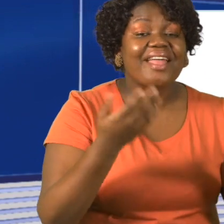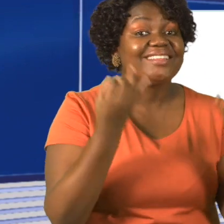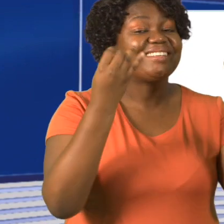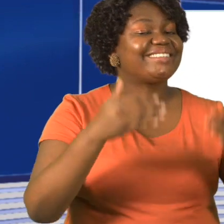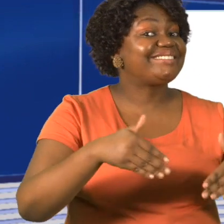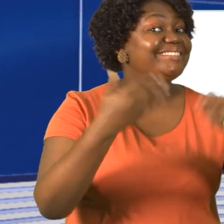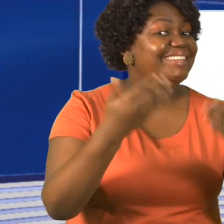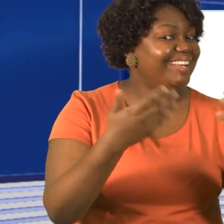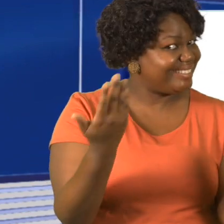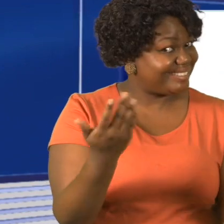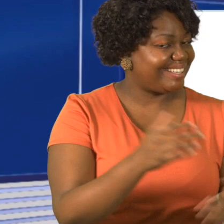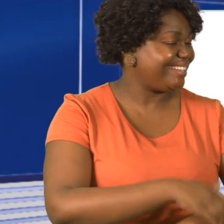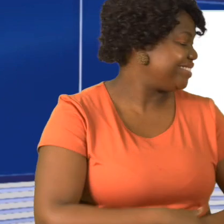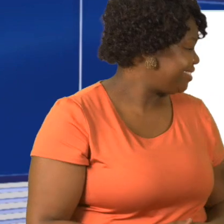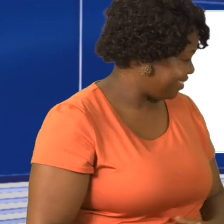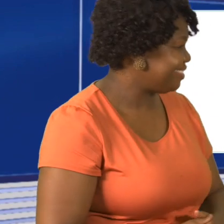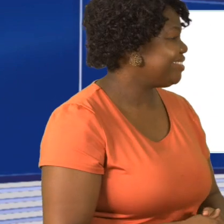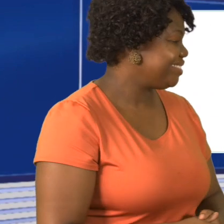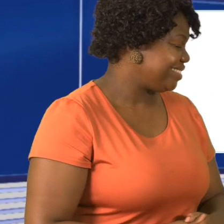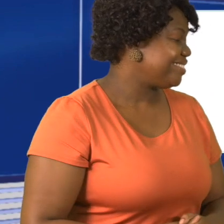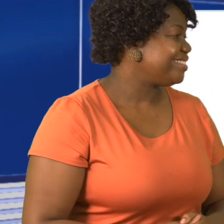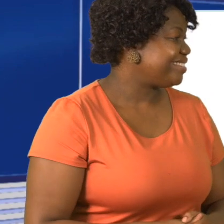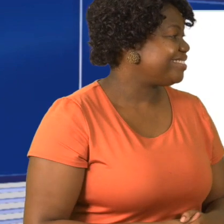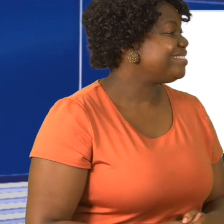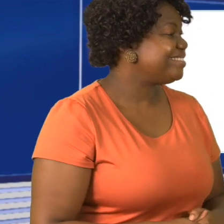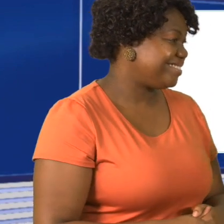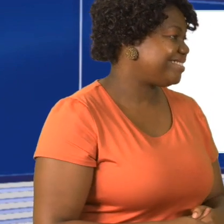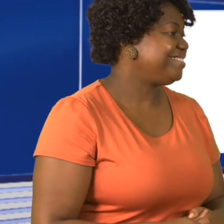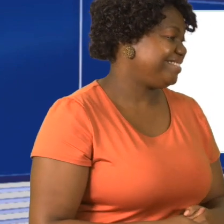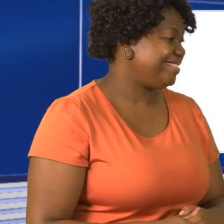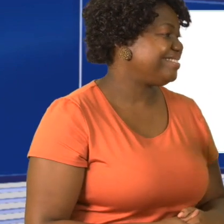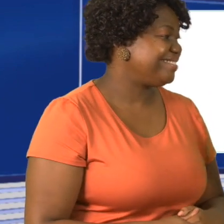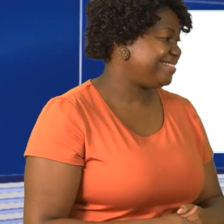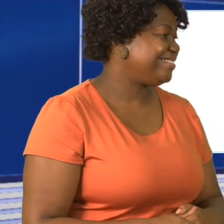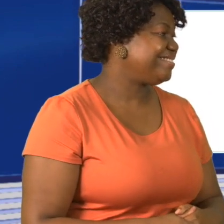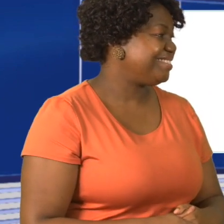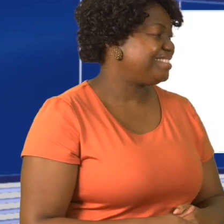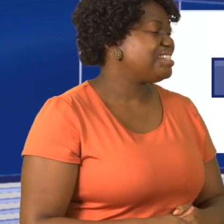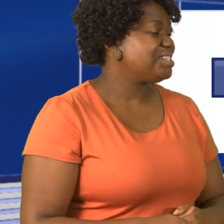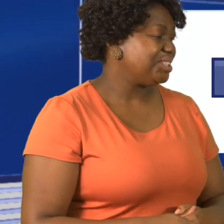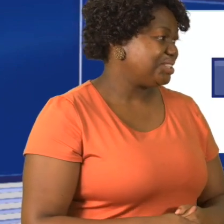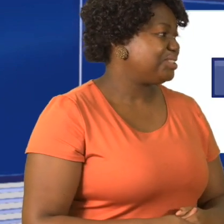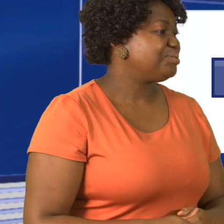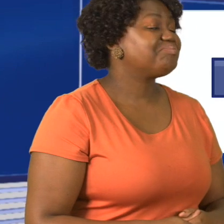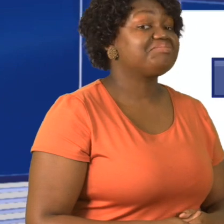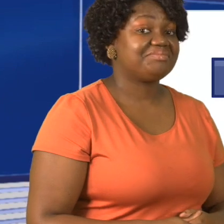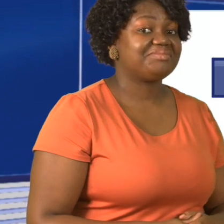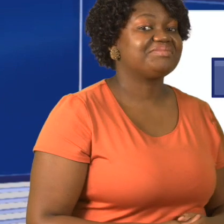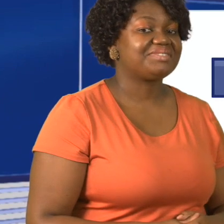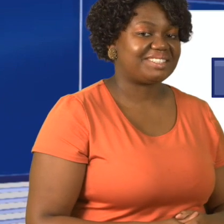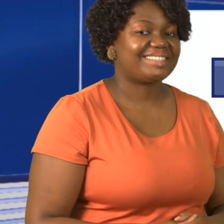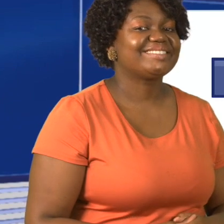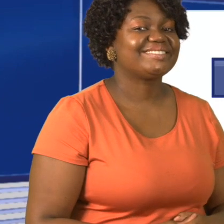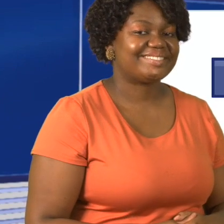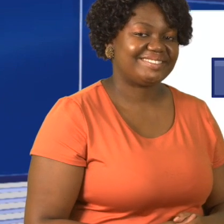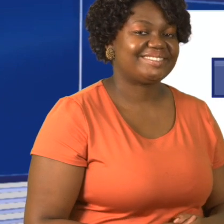por aqui mas temos encontro marcado para daqui a 7 dias Não se desligue de nós e continue a desfrutar das